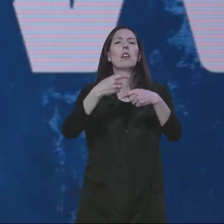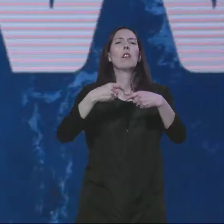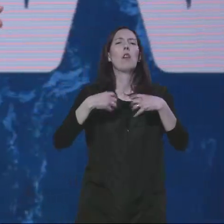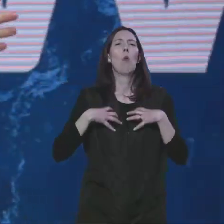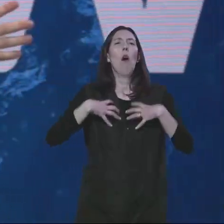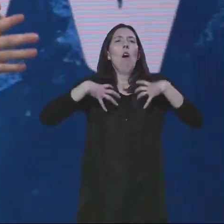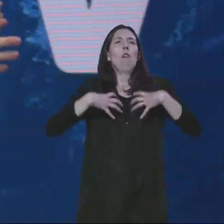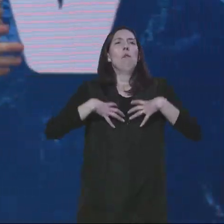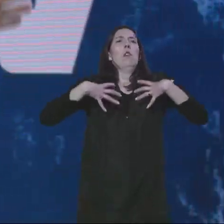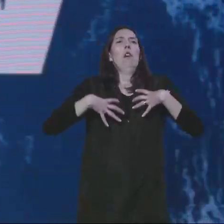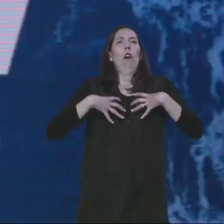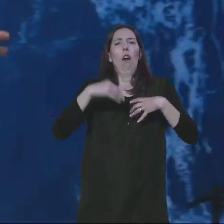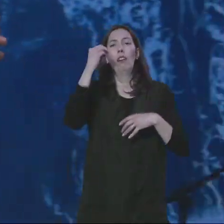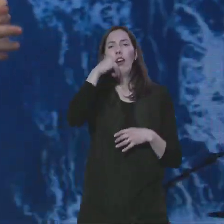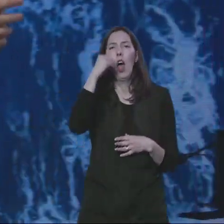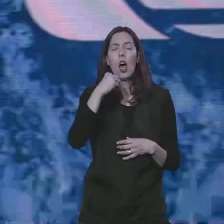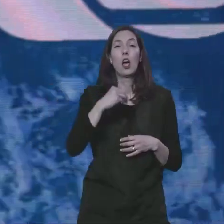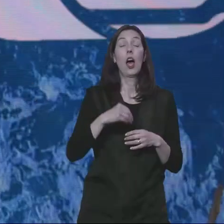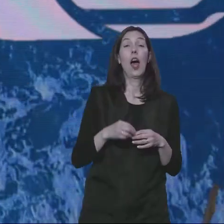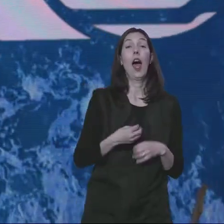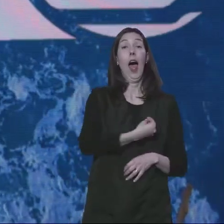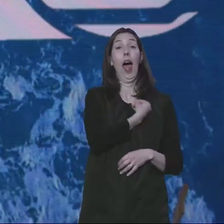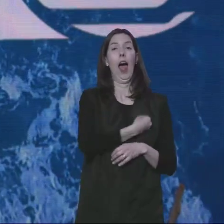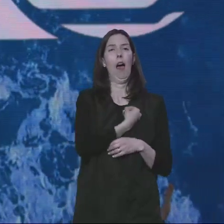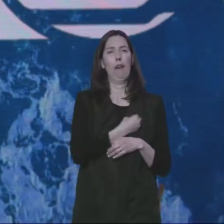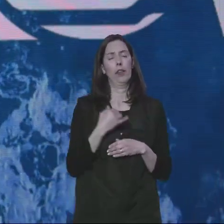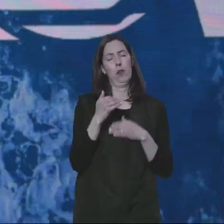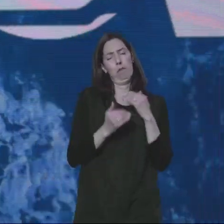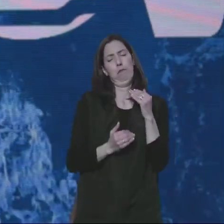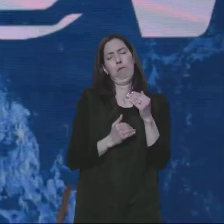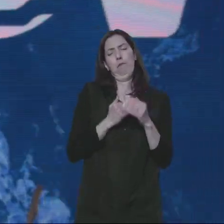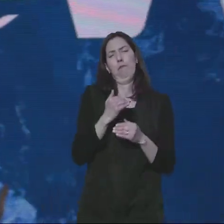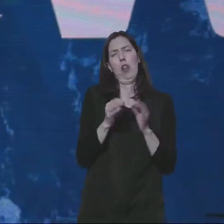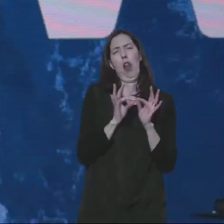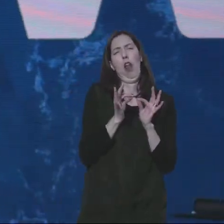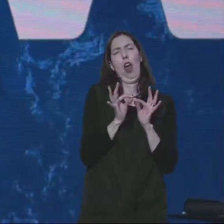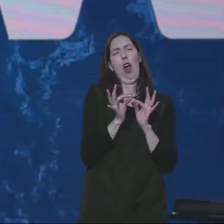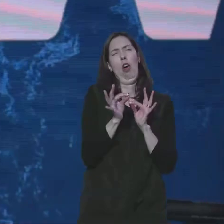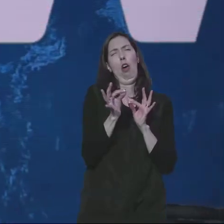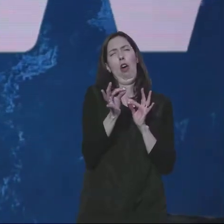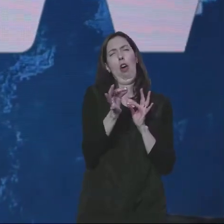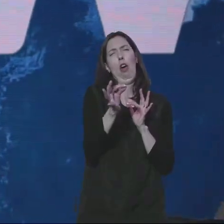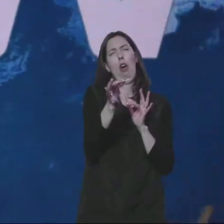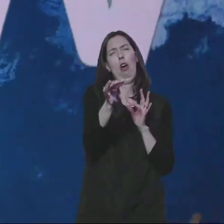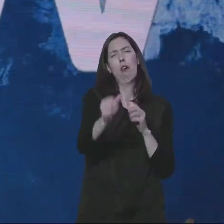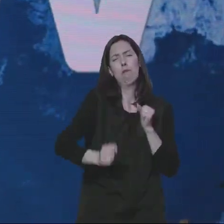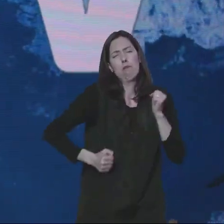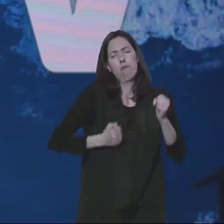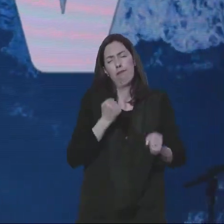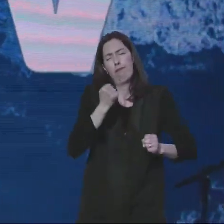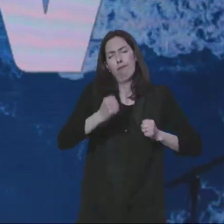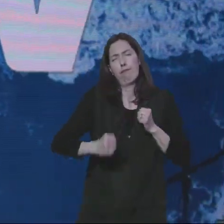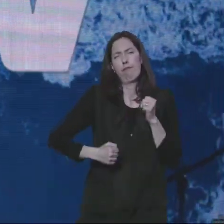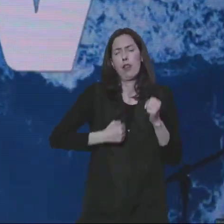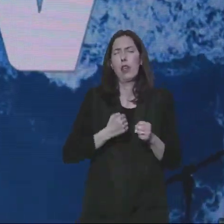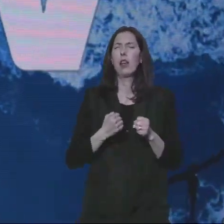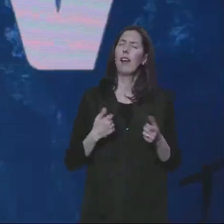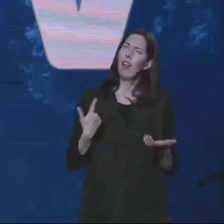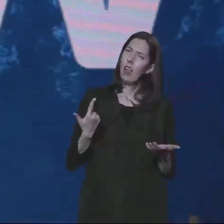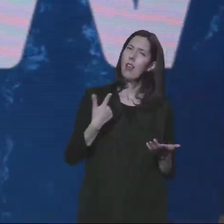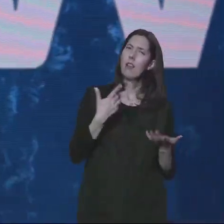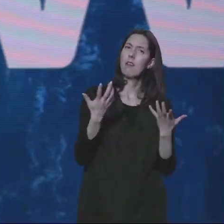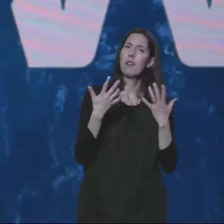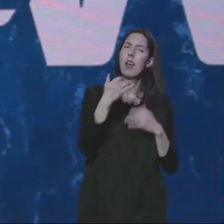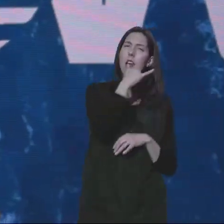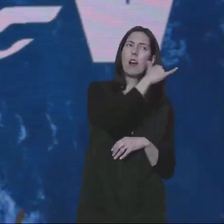já. A vida é uma maratona. E por que eu gosto de falar isso com você? Por que nós vamos conversar